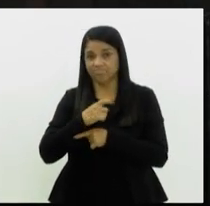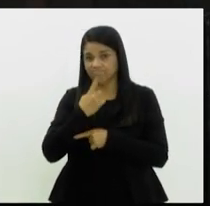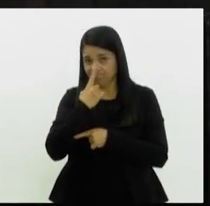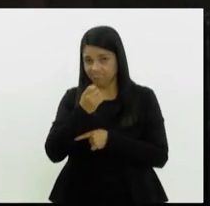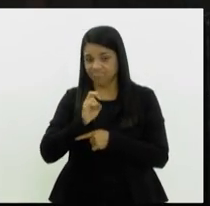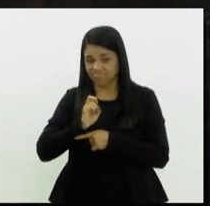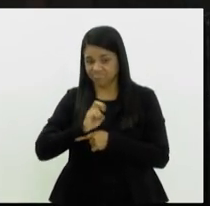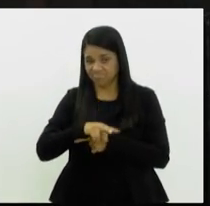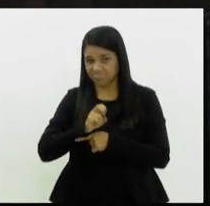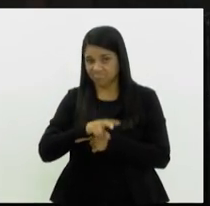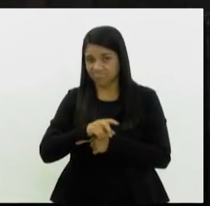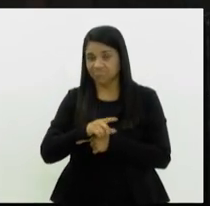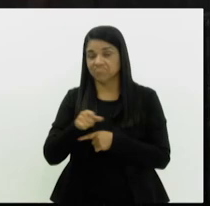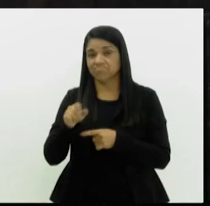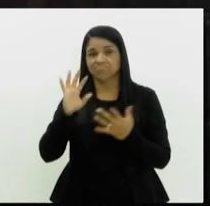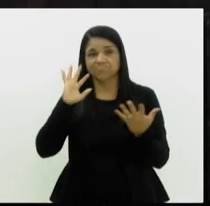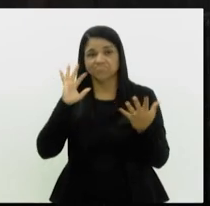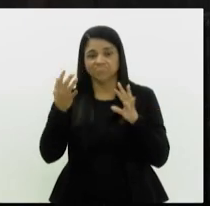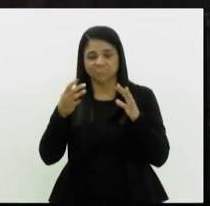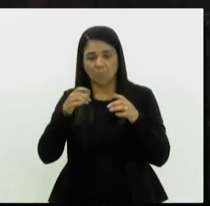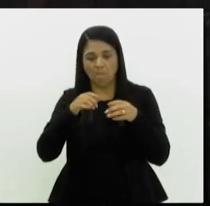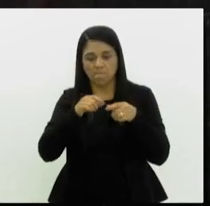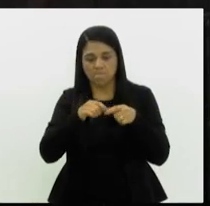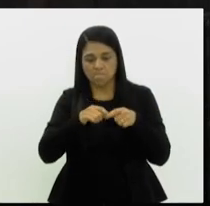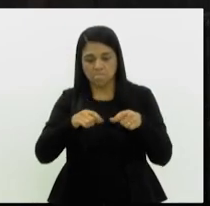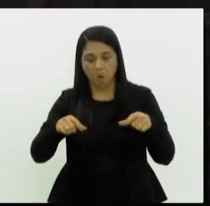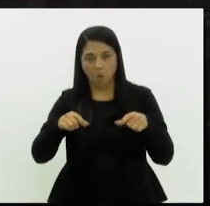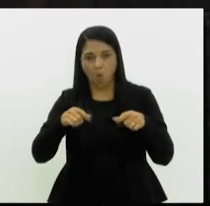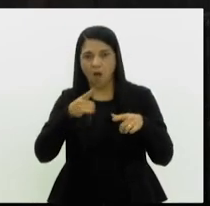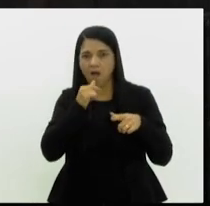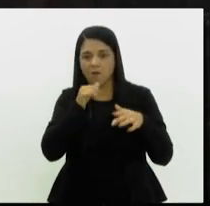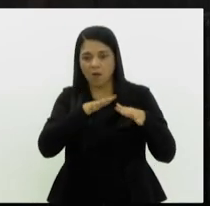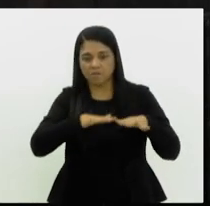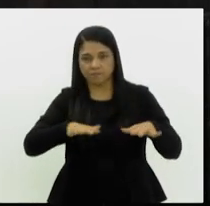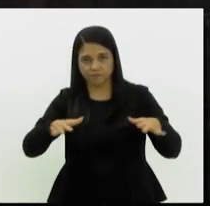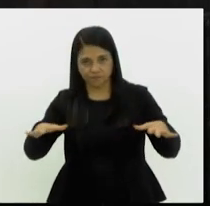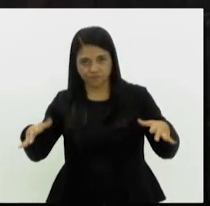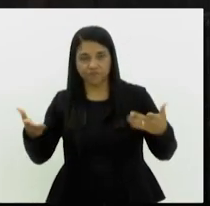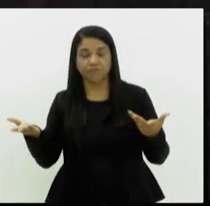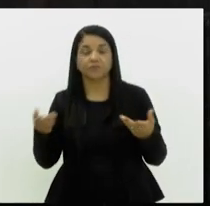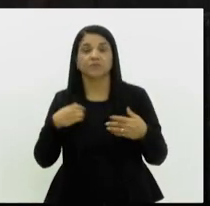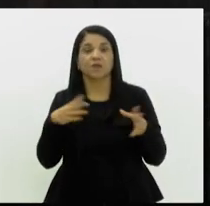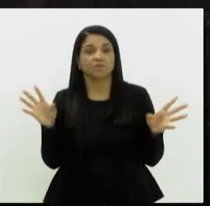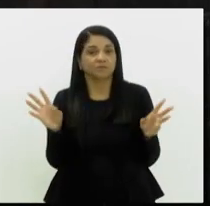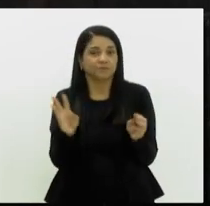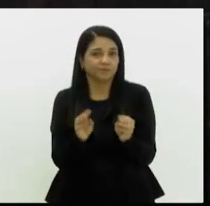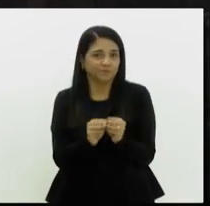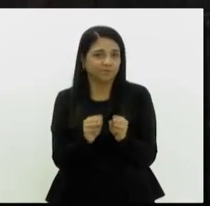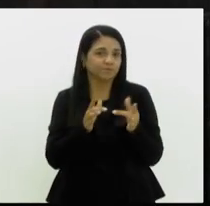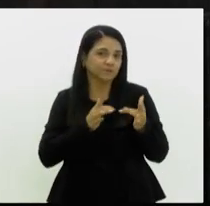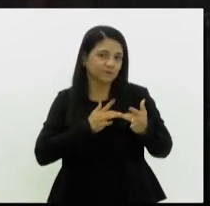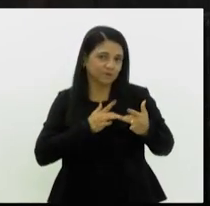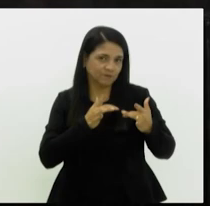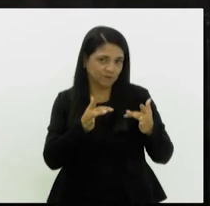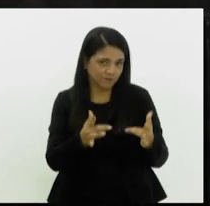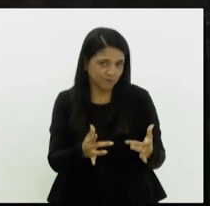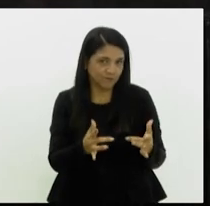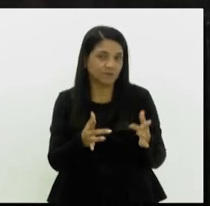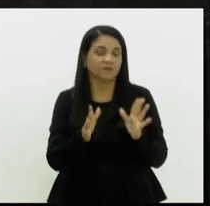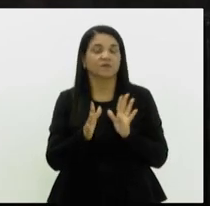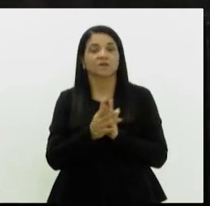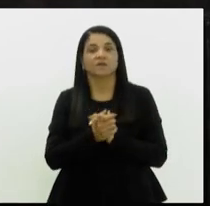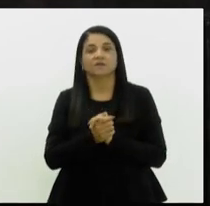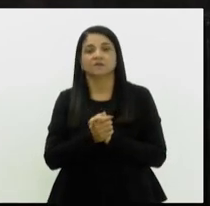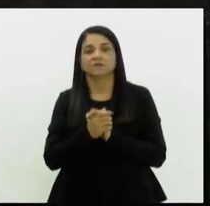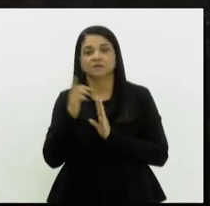né, um desastre natural que aqui se presença. Então, concluindo aqui, quero prestar minha solidariedade, quero